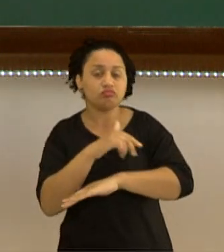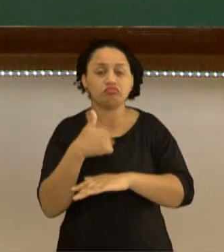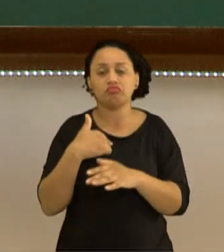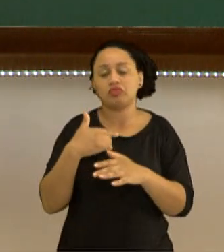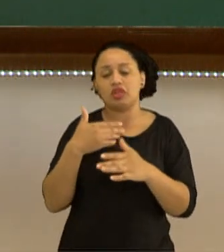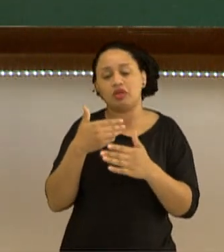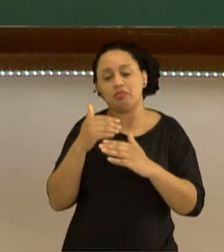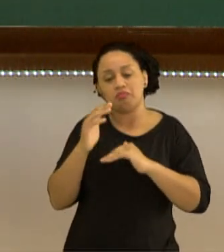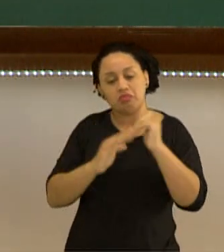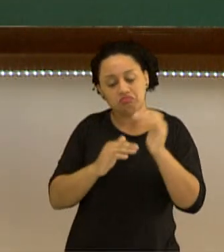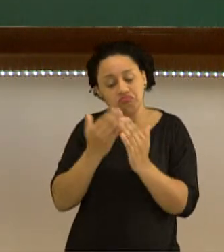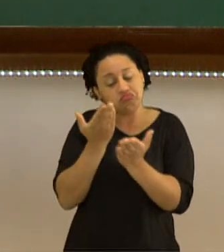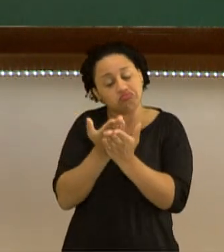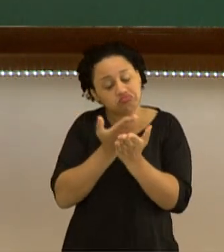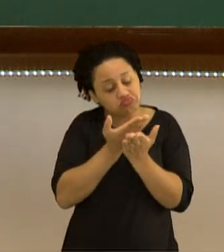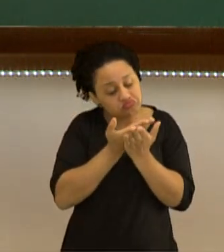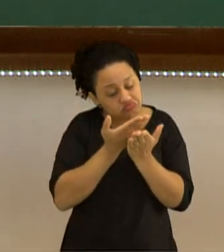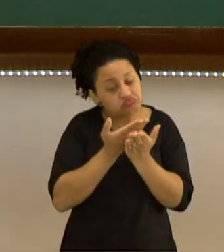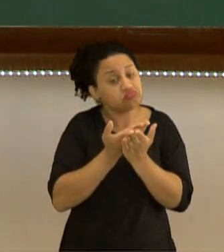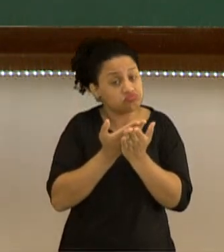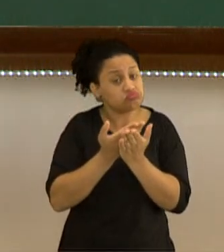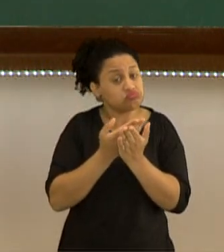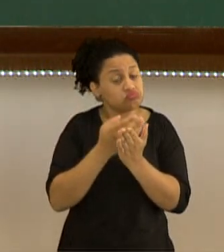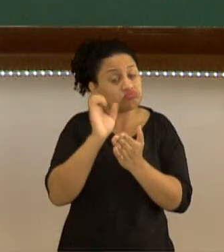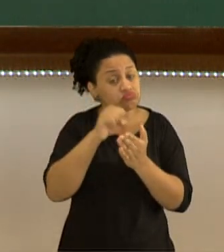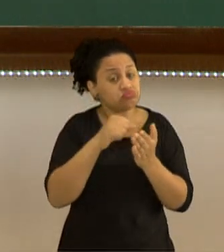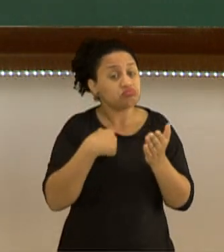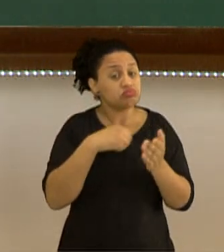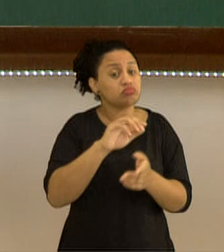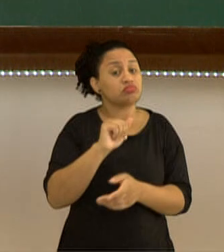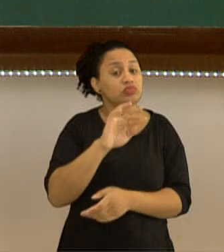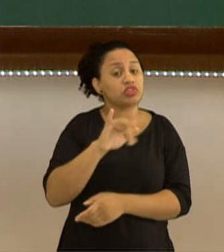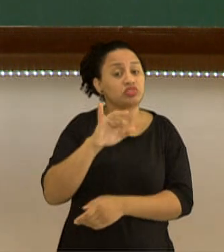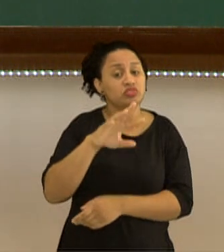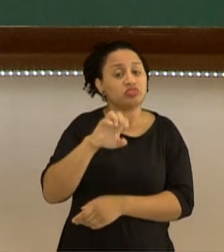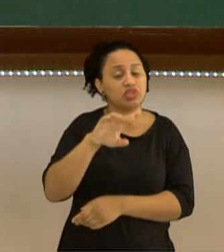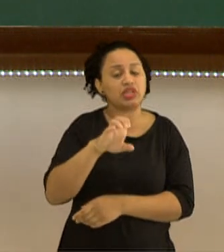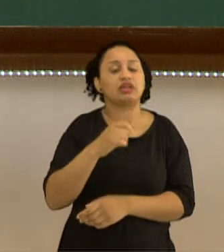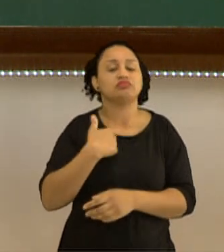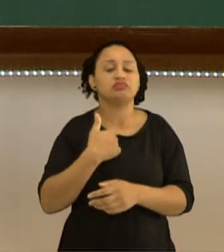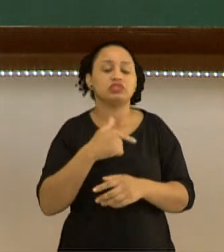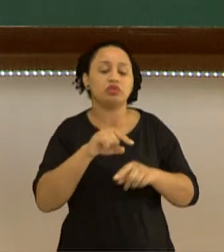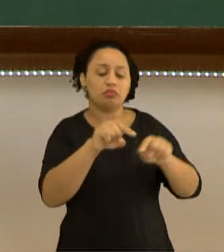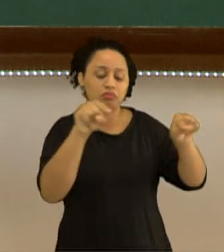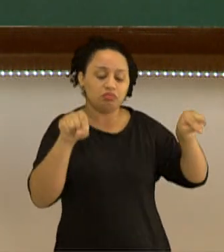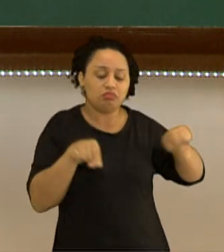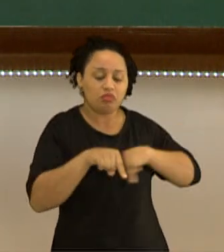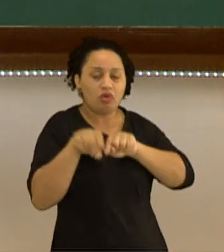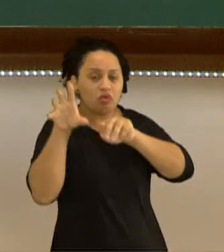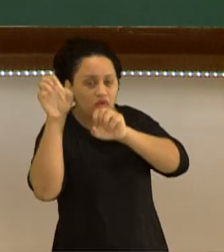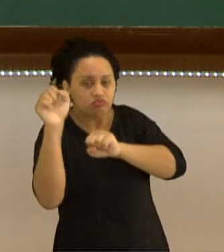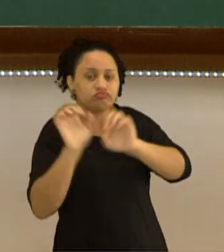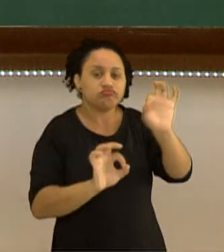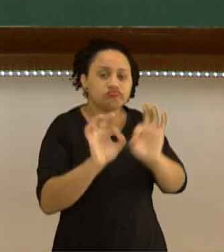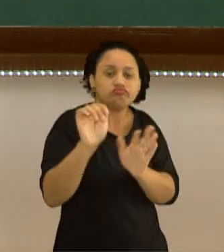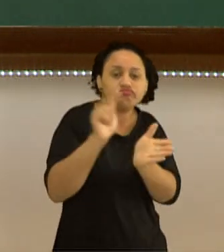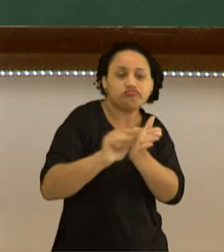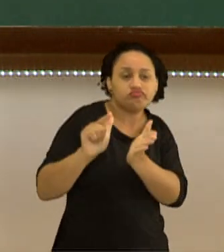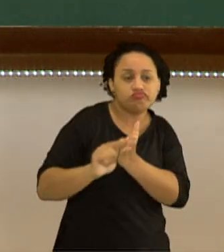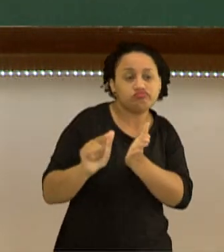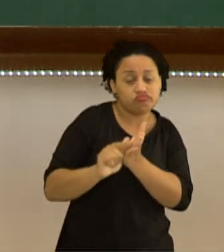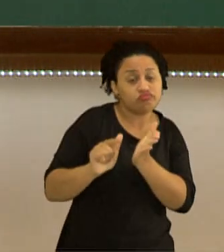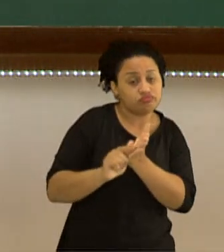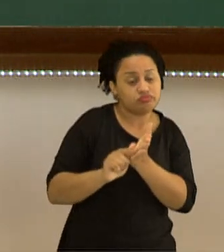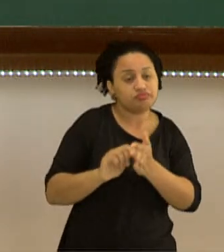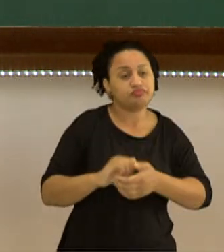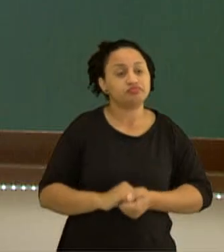de estudo é uma atividade física, se eu estou organizando o meu quarto, né, fazendo uma limpeza, uma faxina, é uma atividade física, certo?